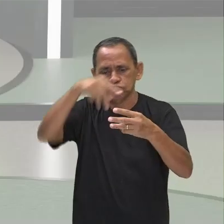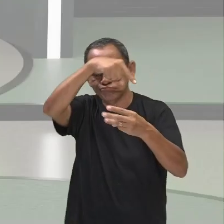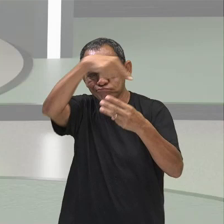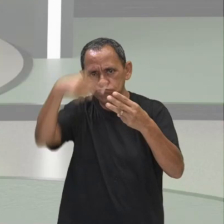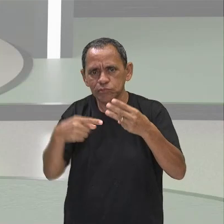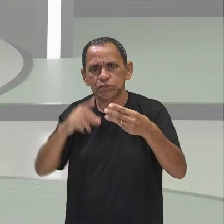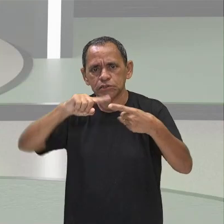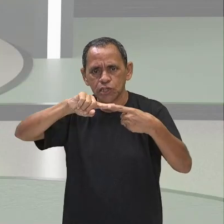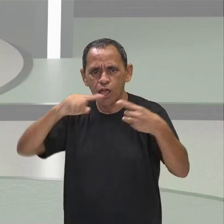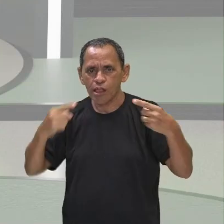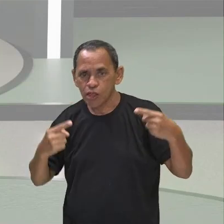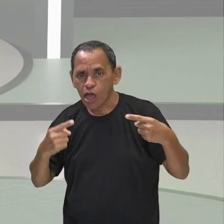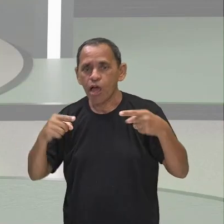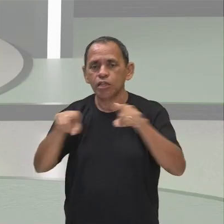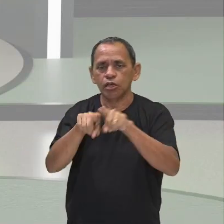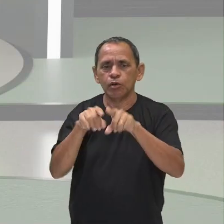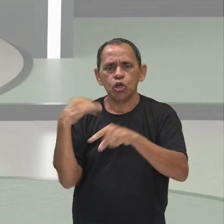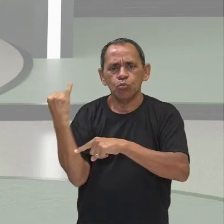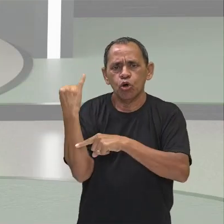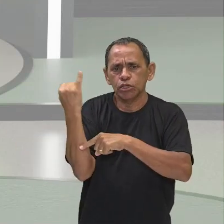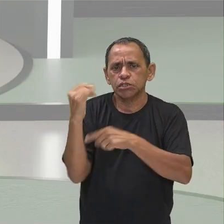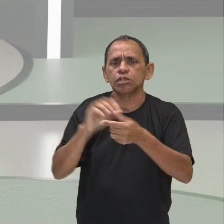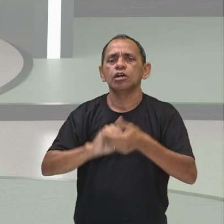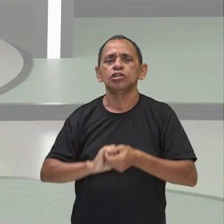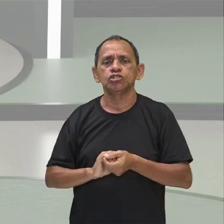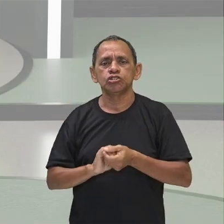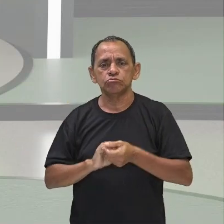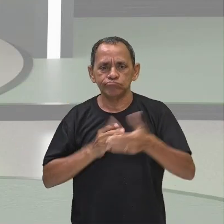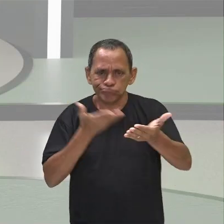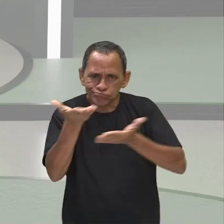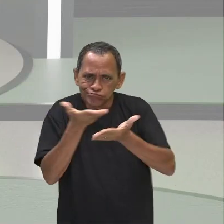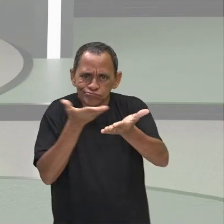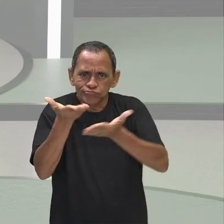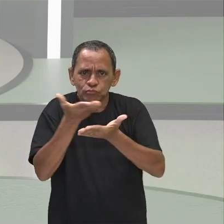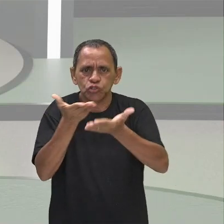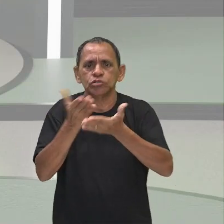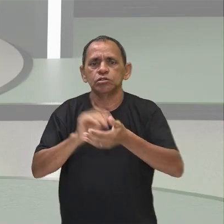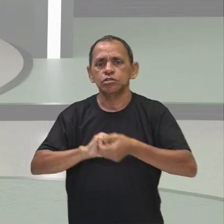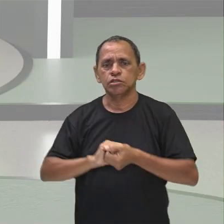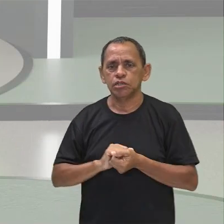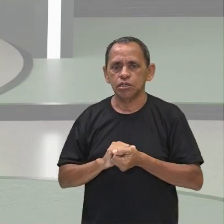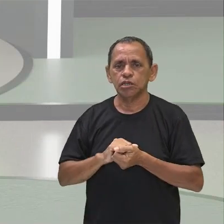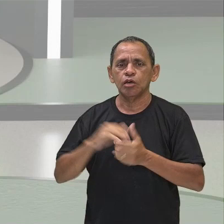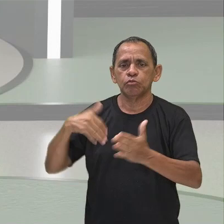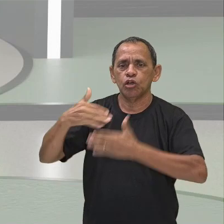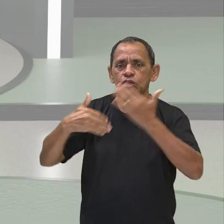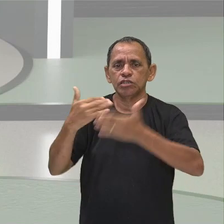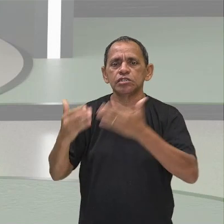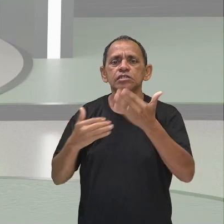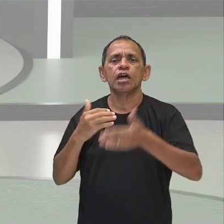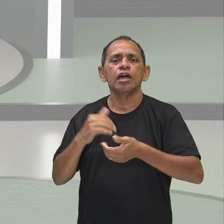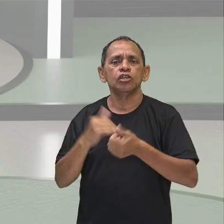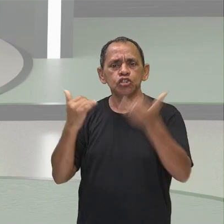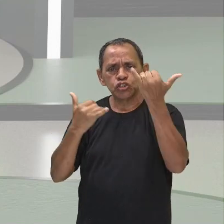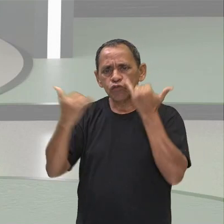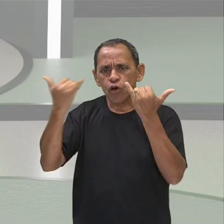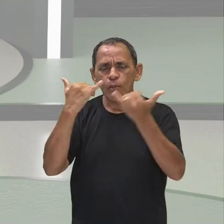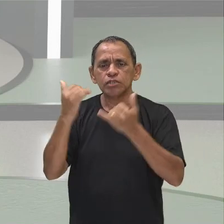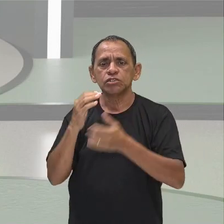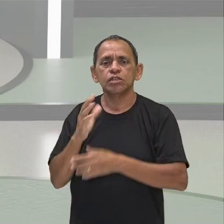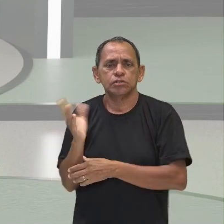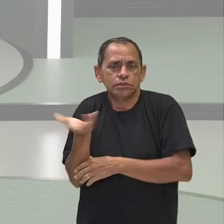RNAs. Elas são importantíssimas para intermediar esse processo de formação, né? Elas